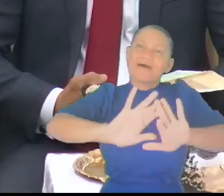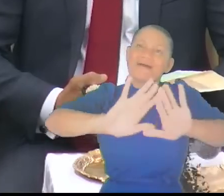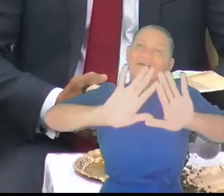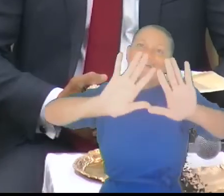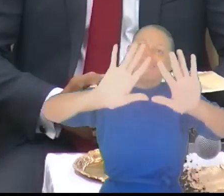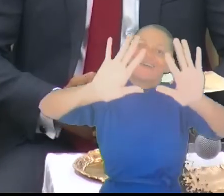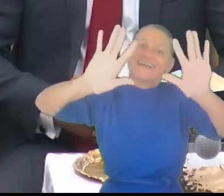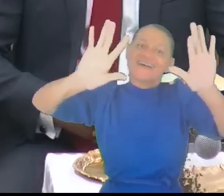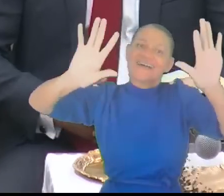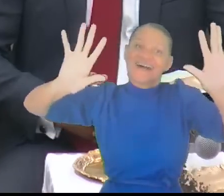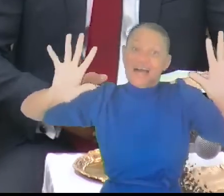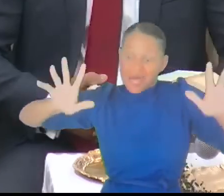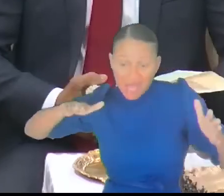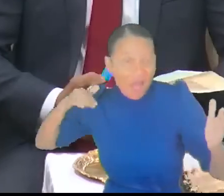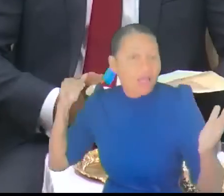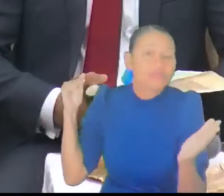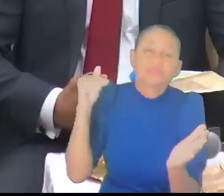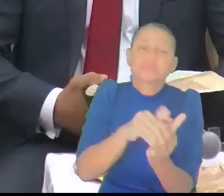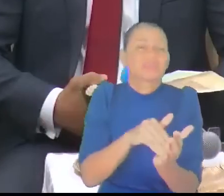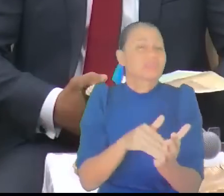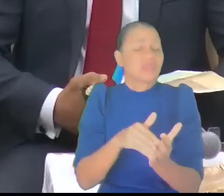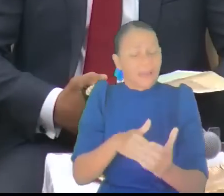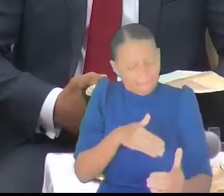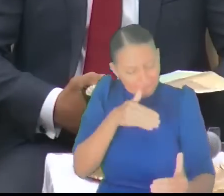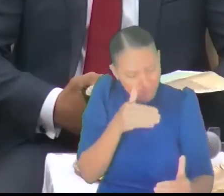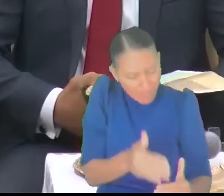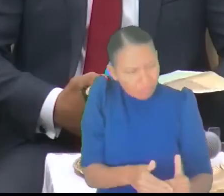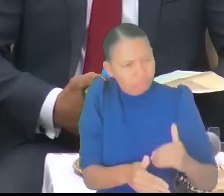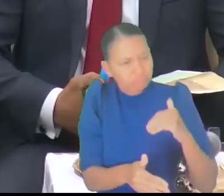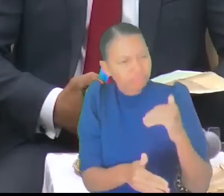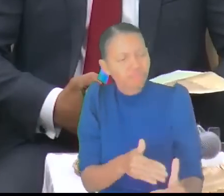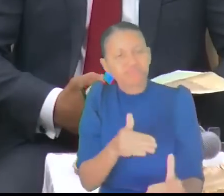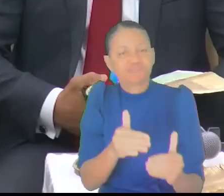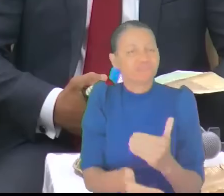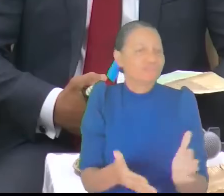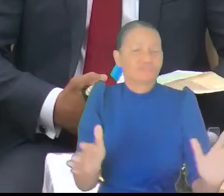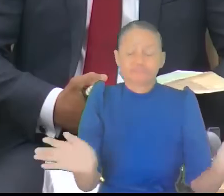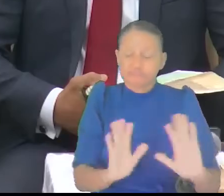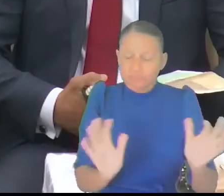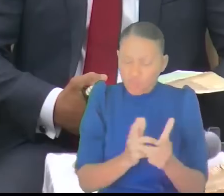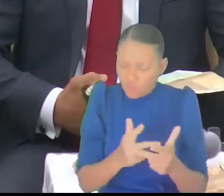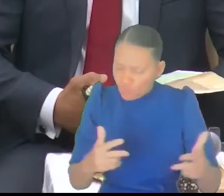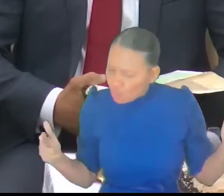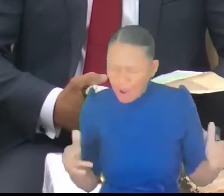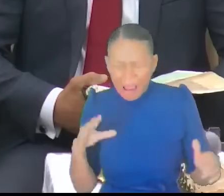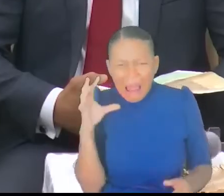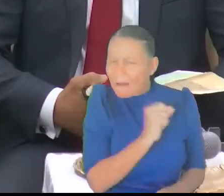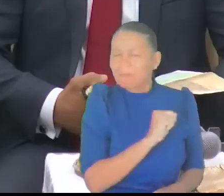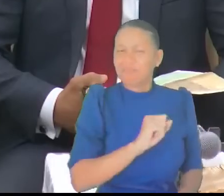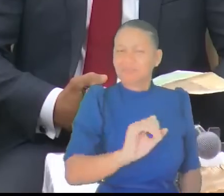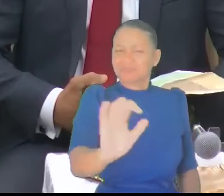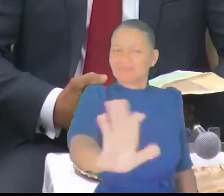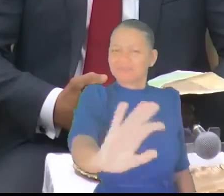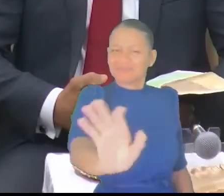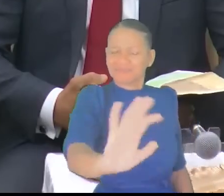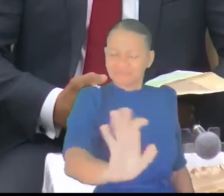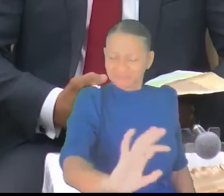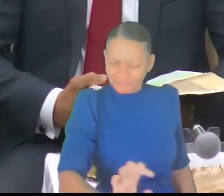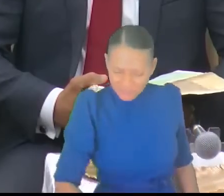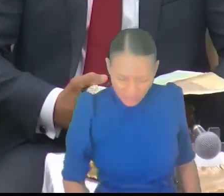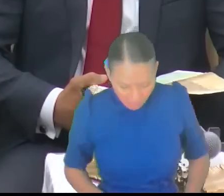mais, até, é um processo, não é uma coisa rápida. A conversão é